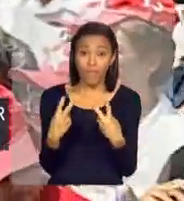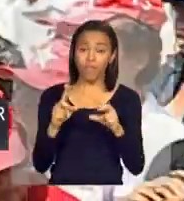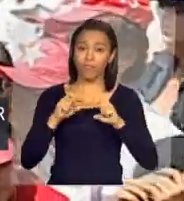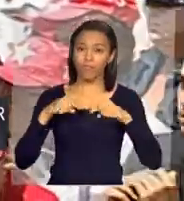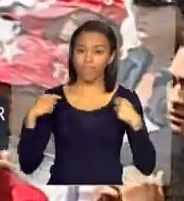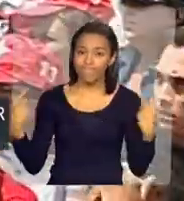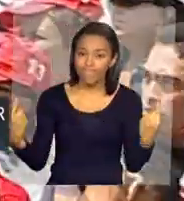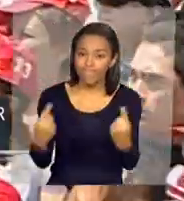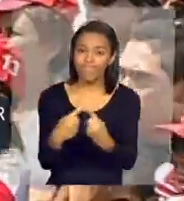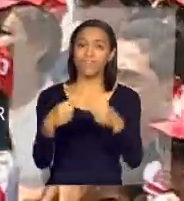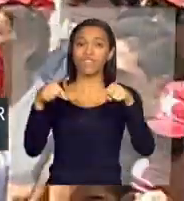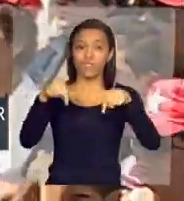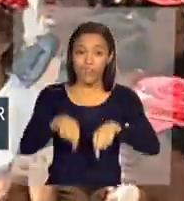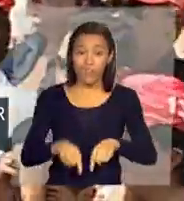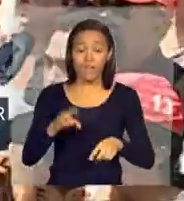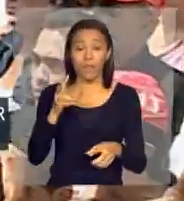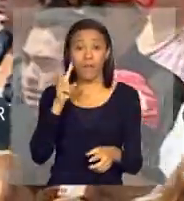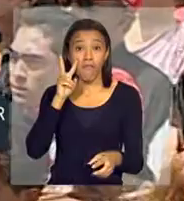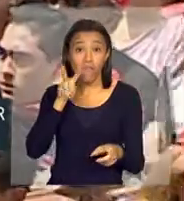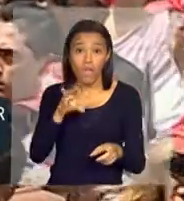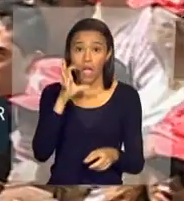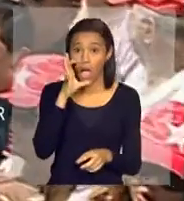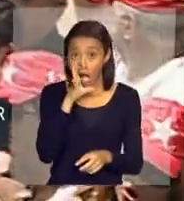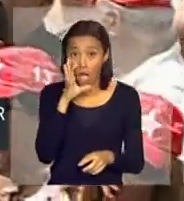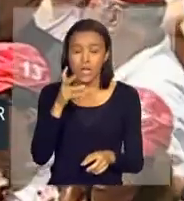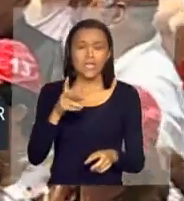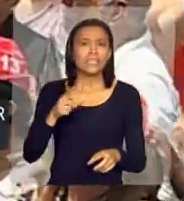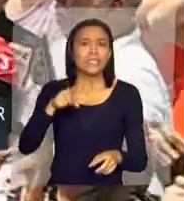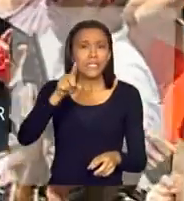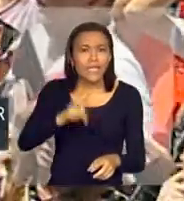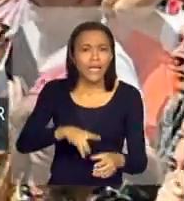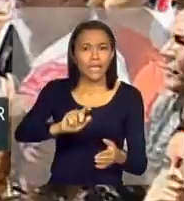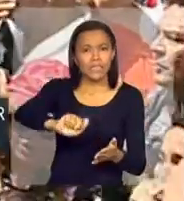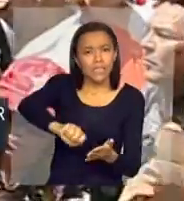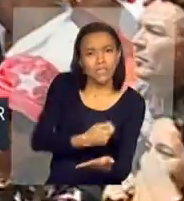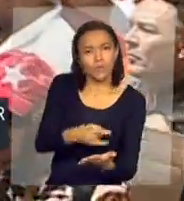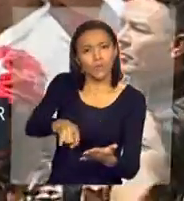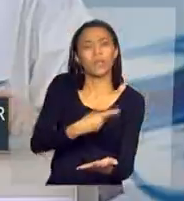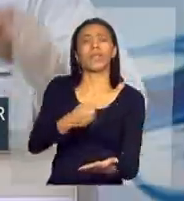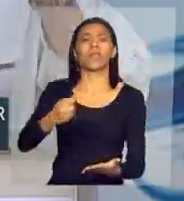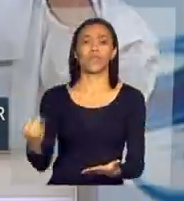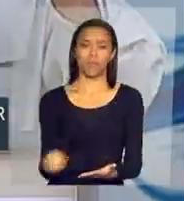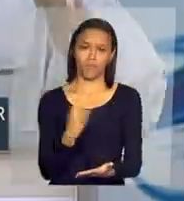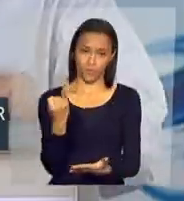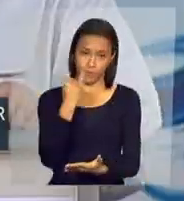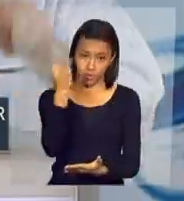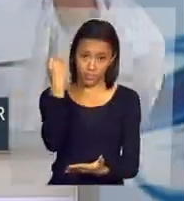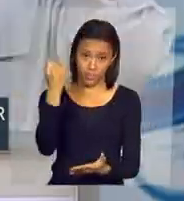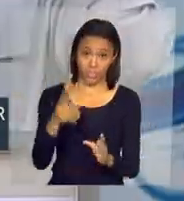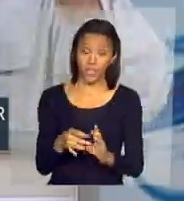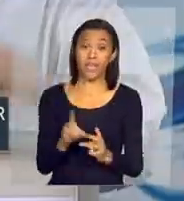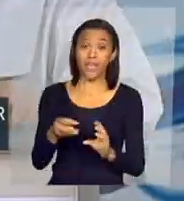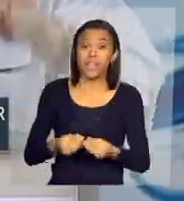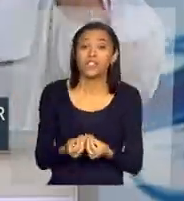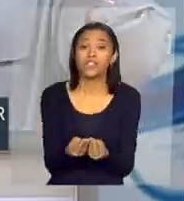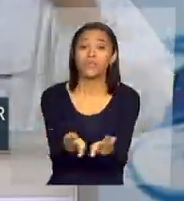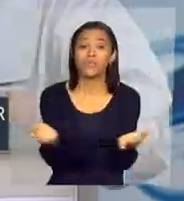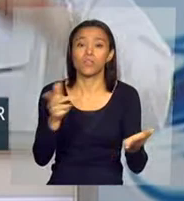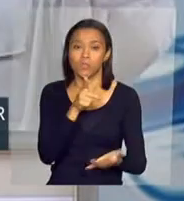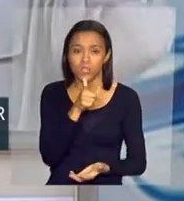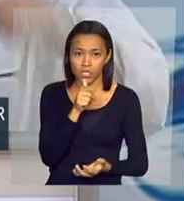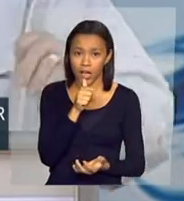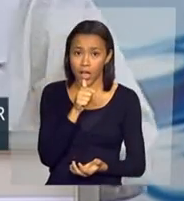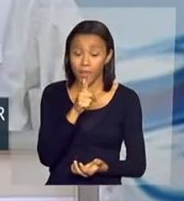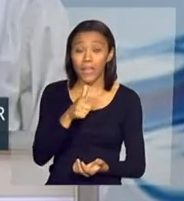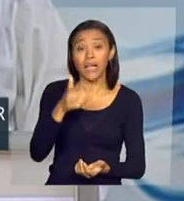aqui para contemplar um ato importante que é da oferta de água àqueles que